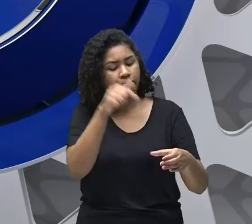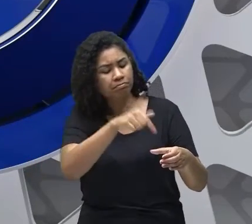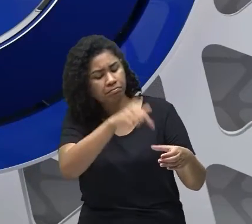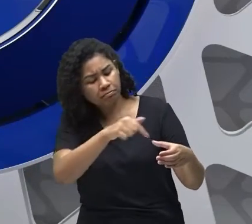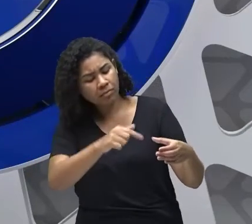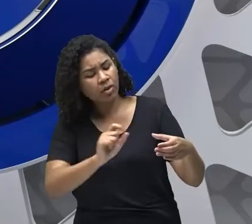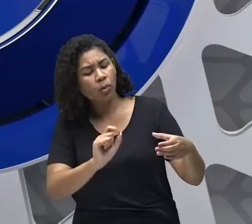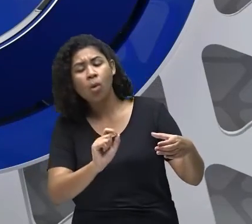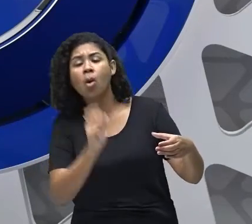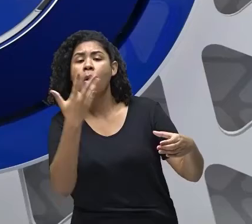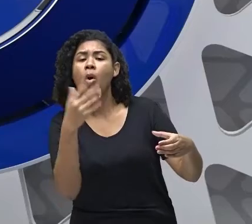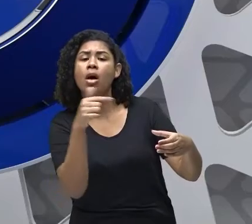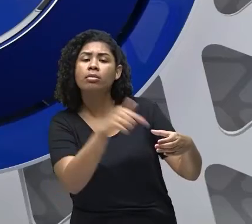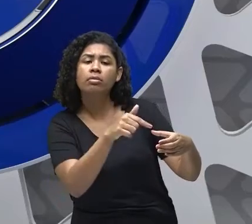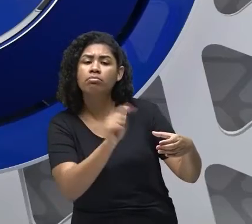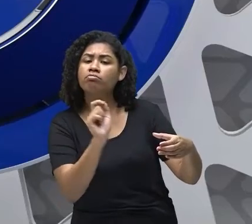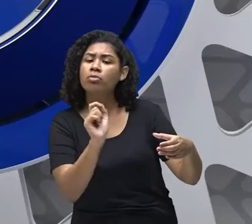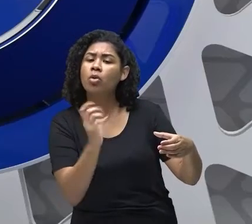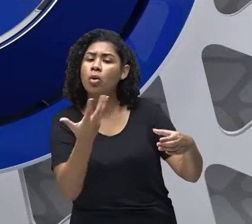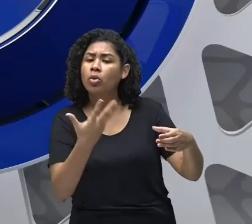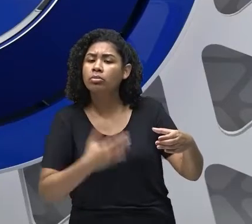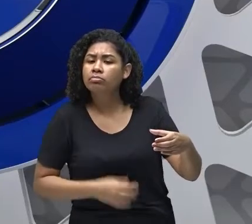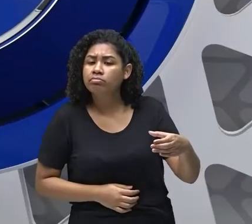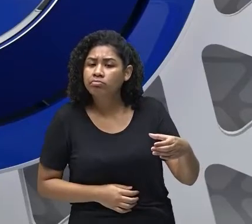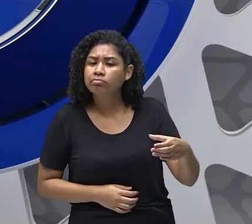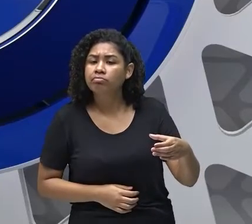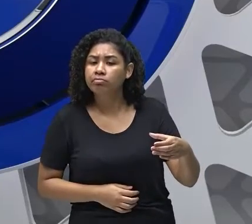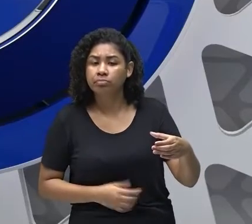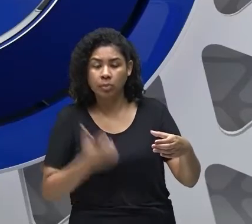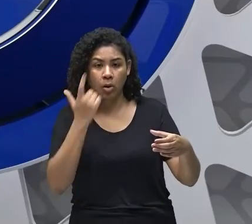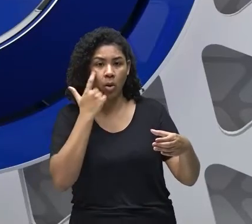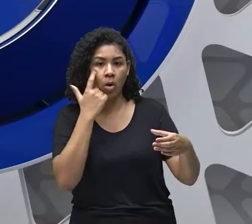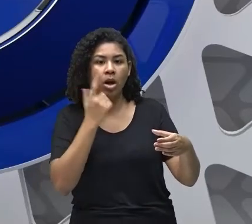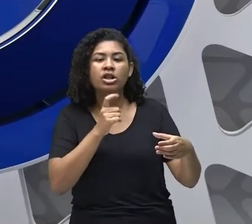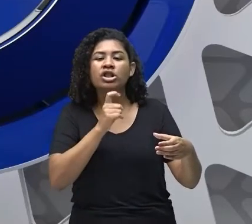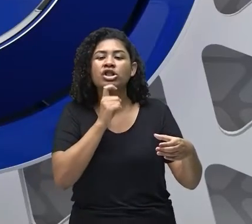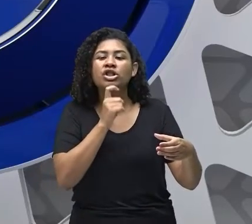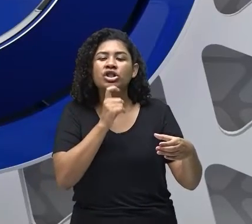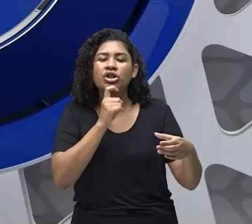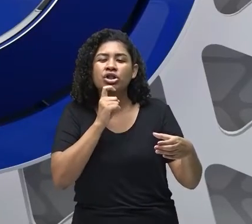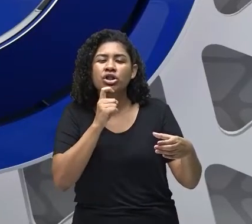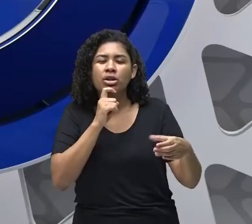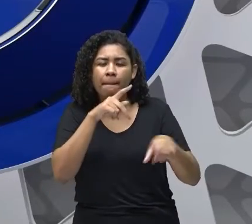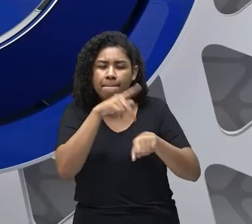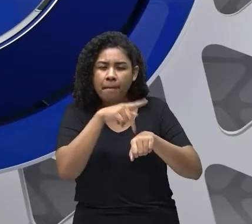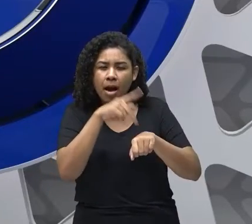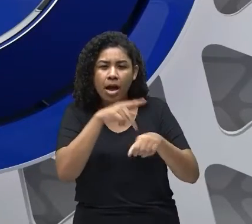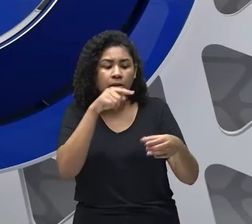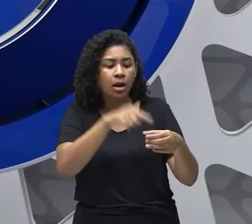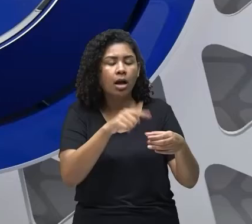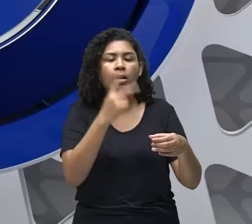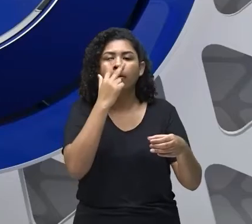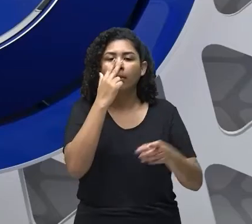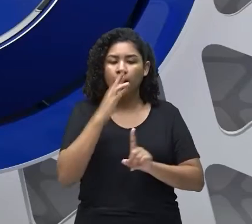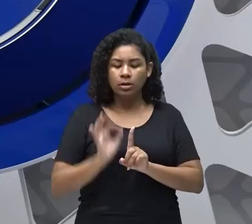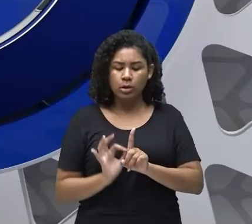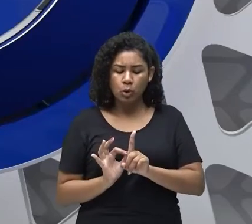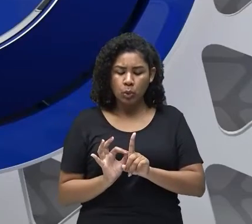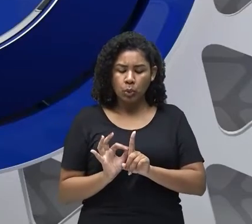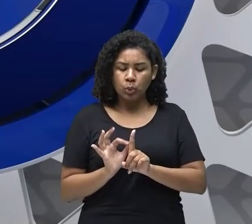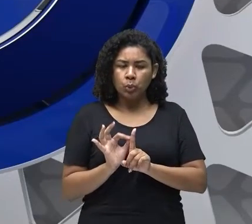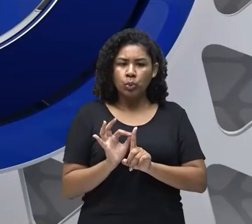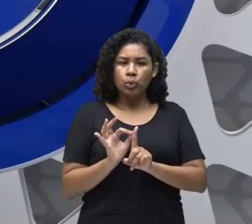refrigerante quente? O gelo, ele vai começar, né, a soltar ali a sua temperatura. De que maneira? O